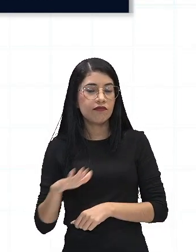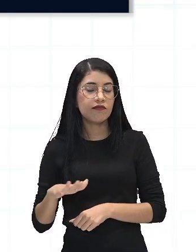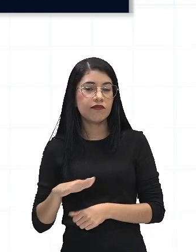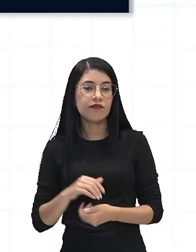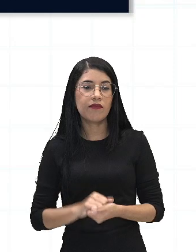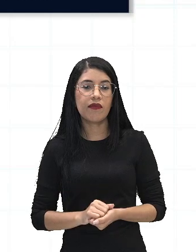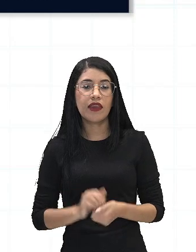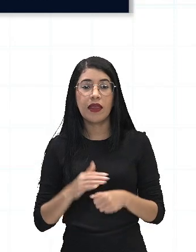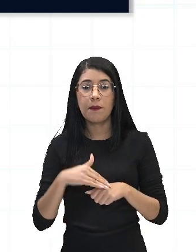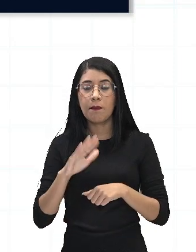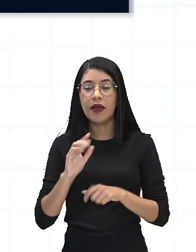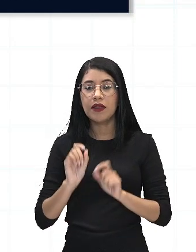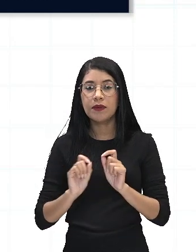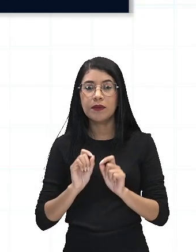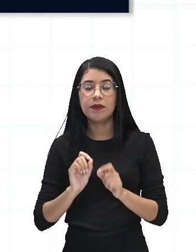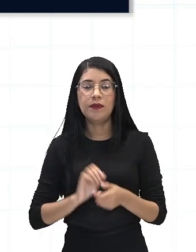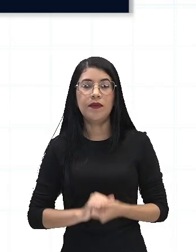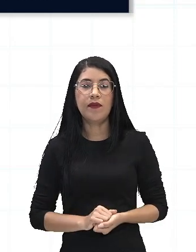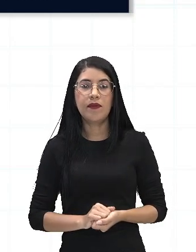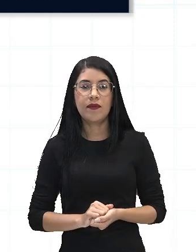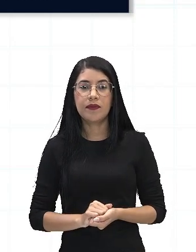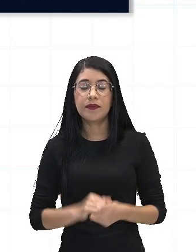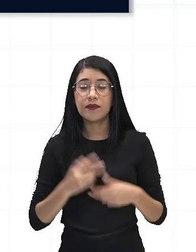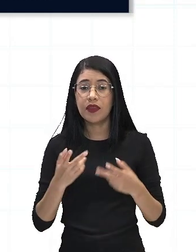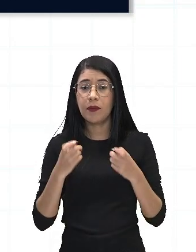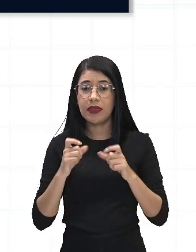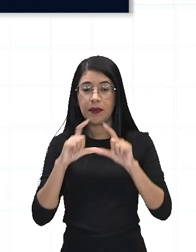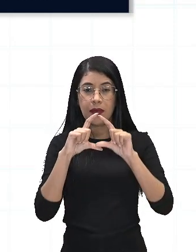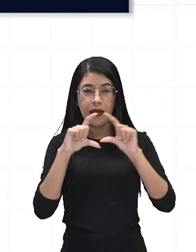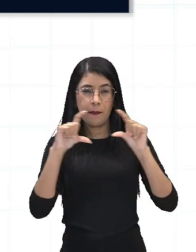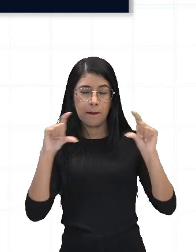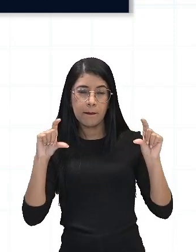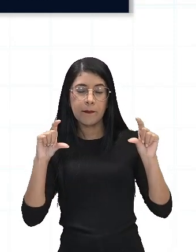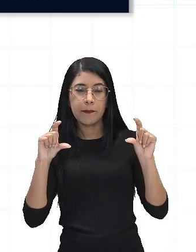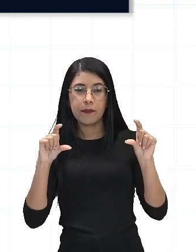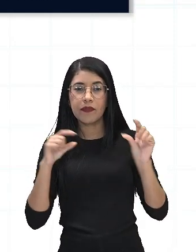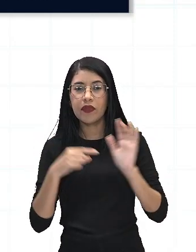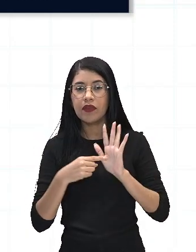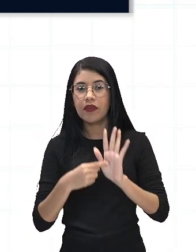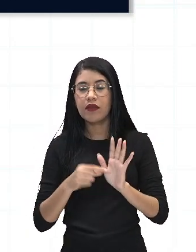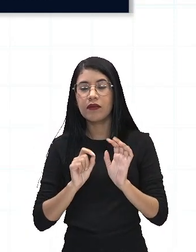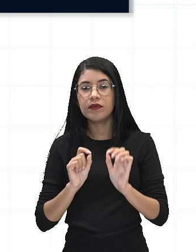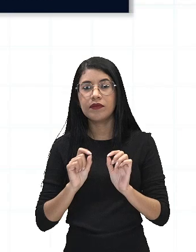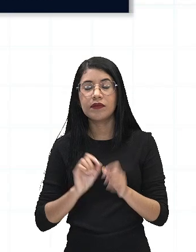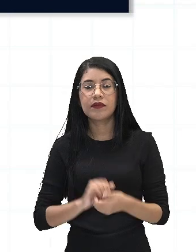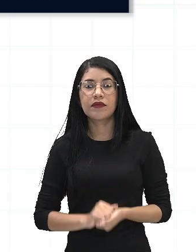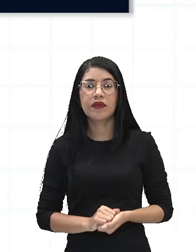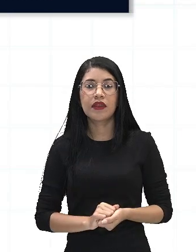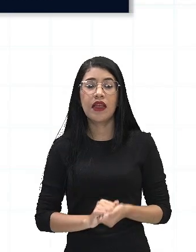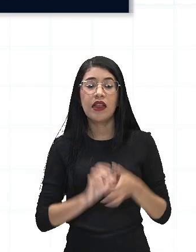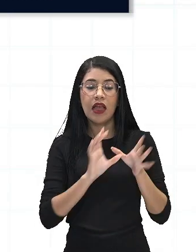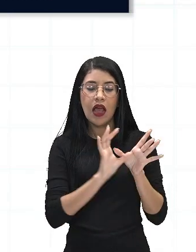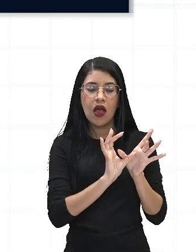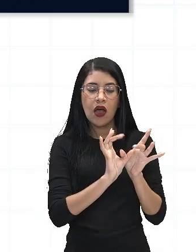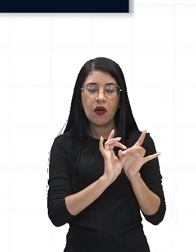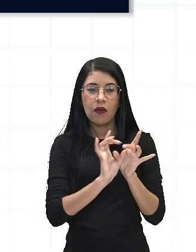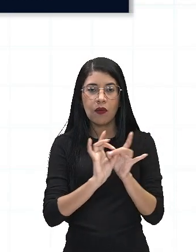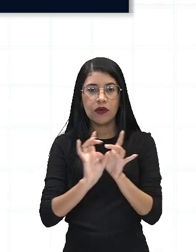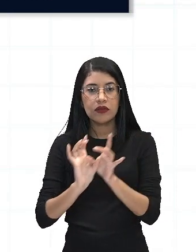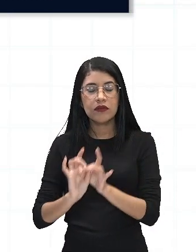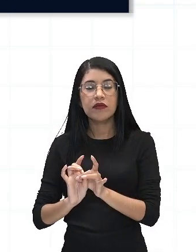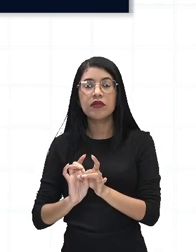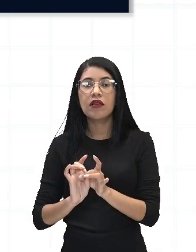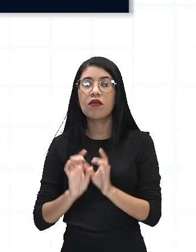mais. Então percebam que esse trecho do primeiro parágrafo faz uma contextualização exatamente de